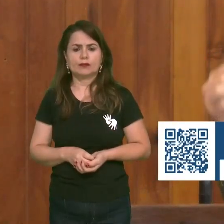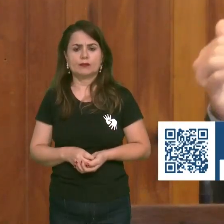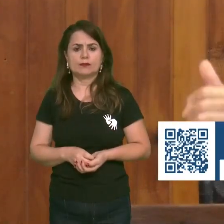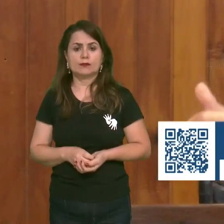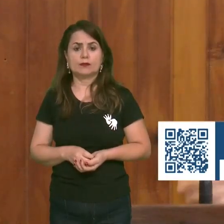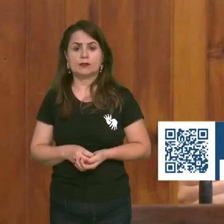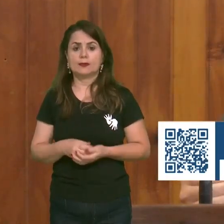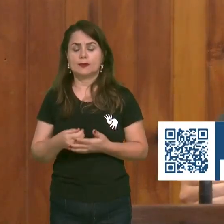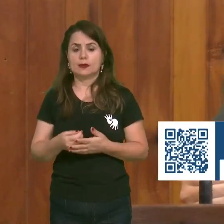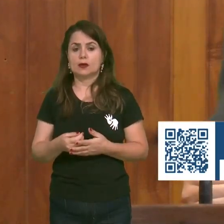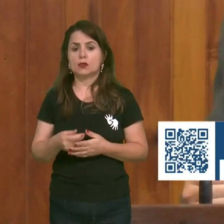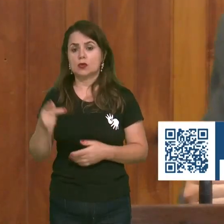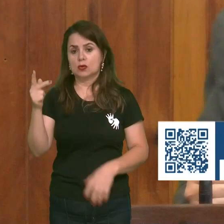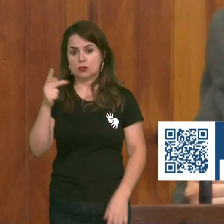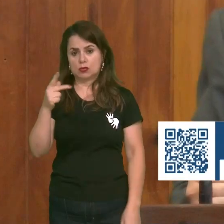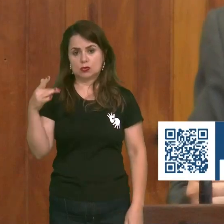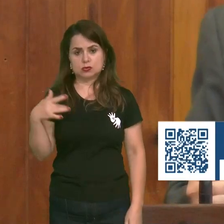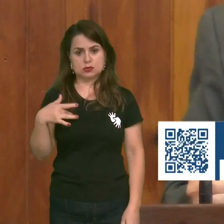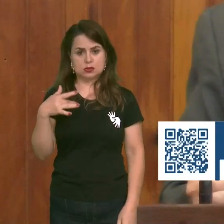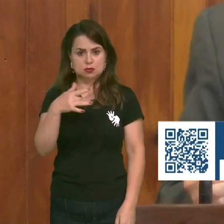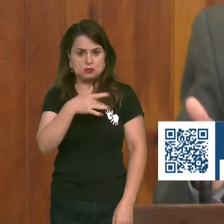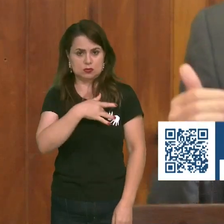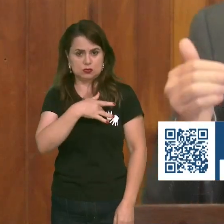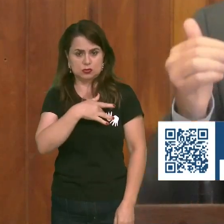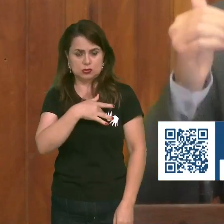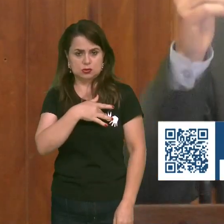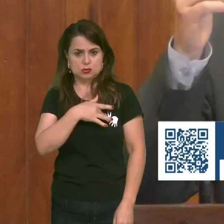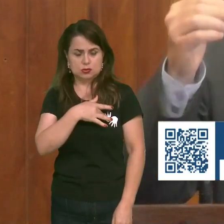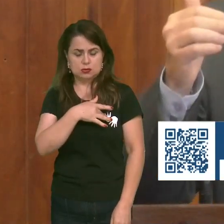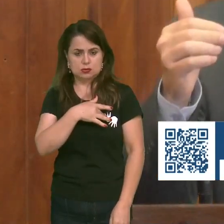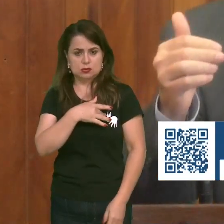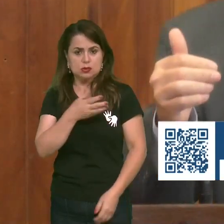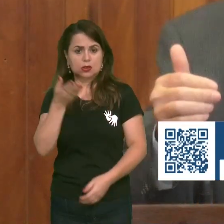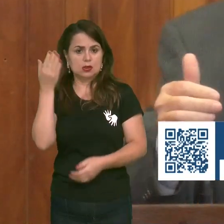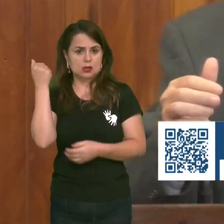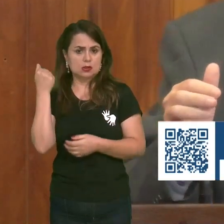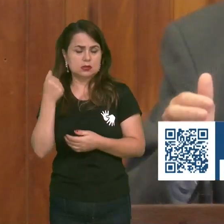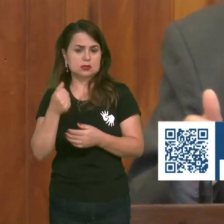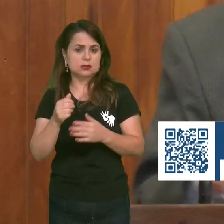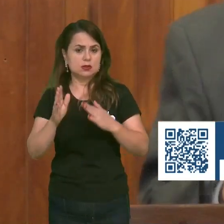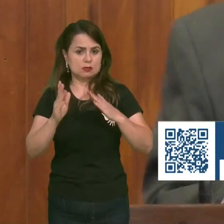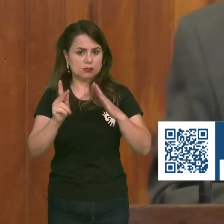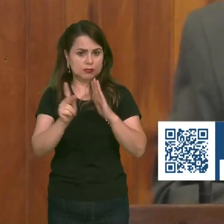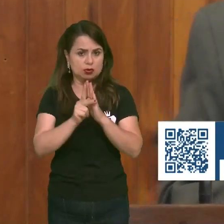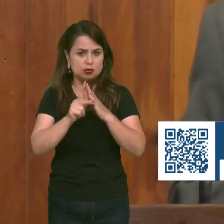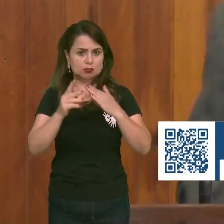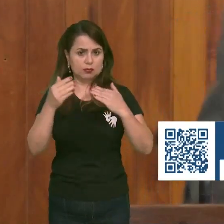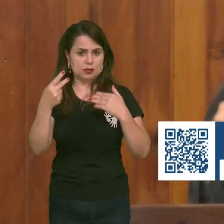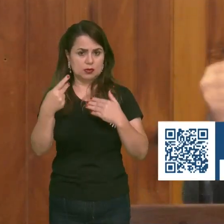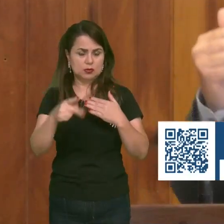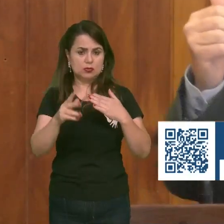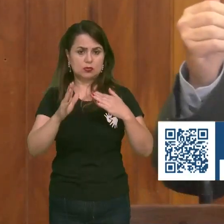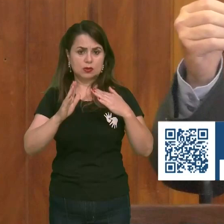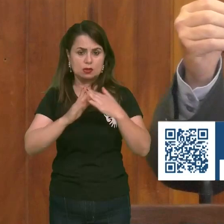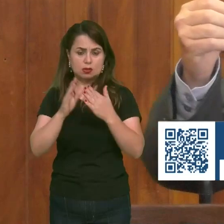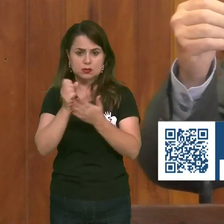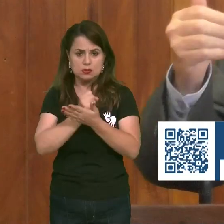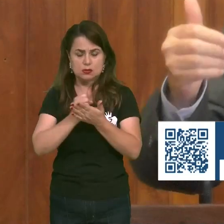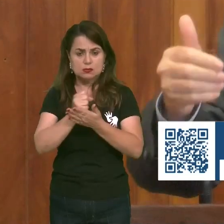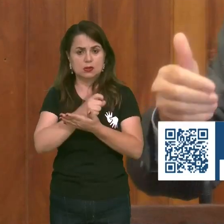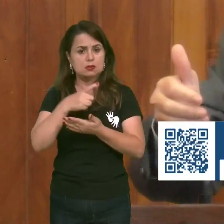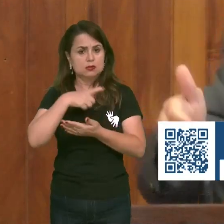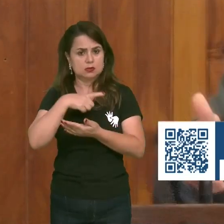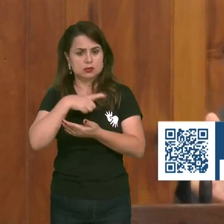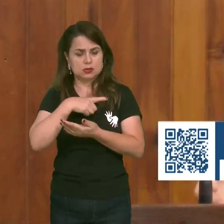a unidade de saúde tinha a sua própria farmácia o morador facilmente